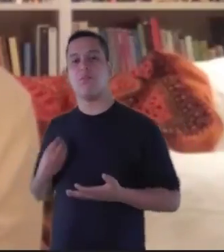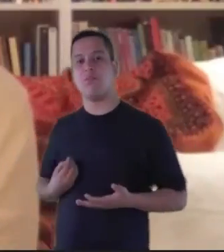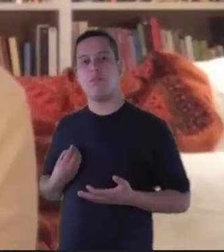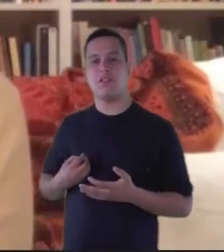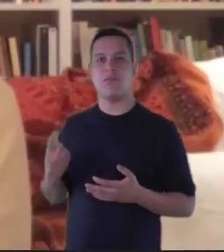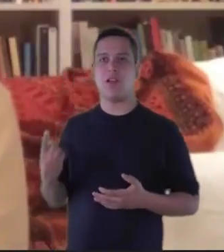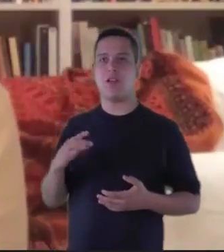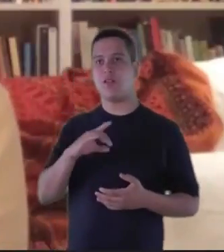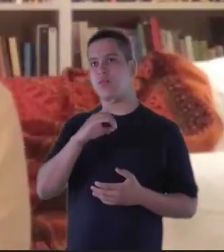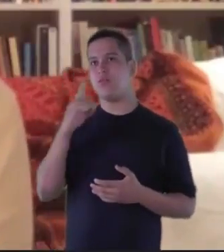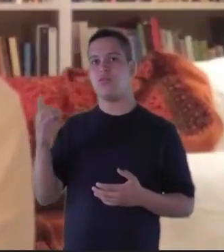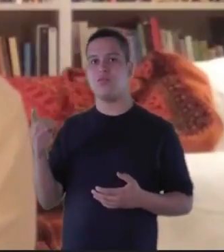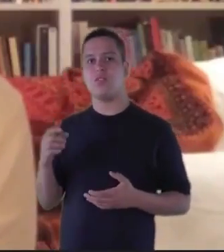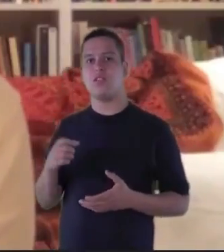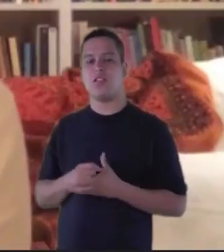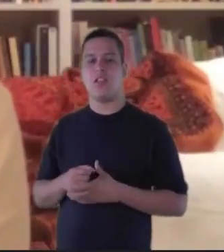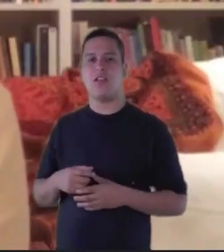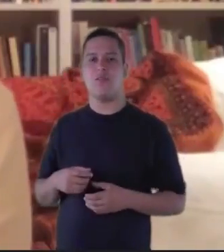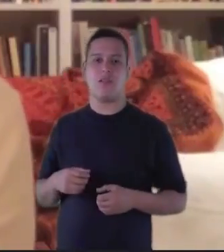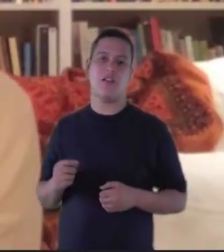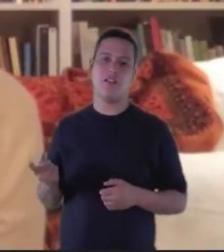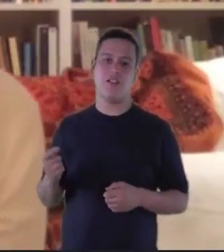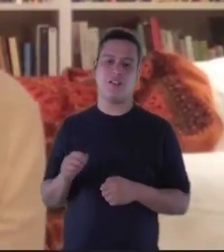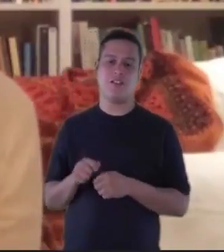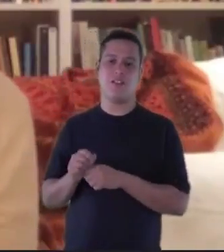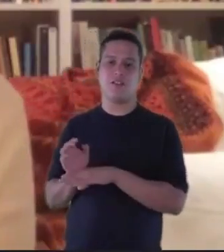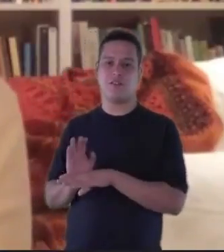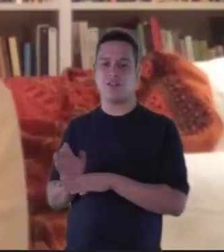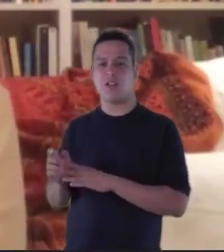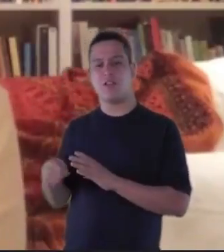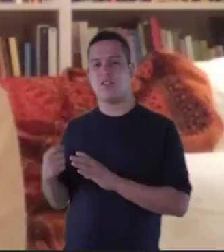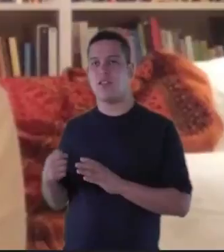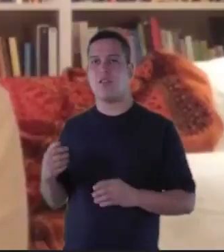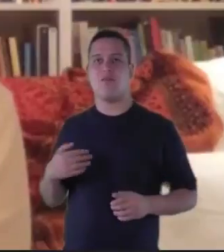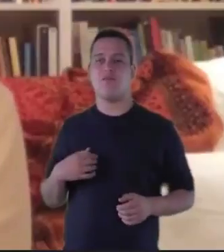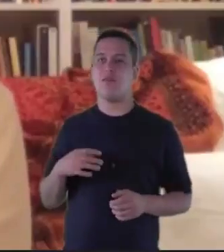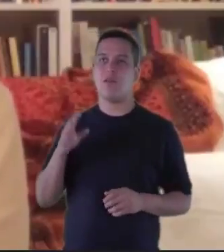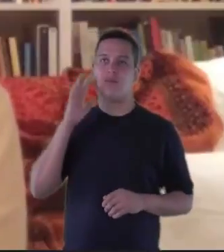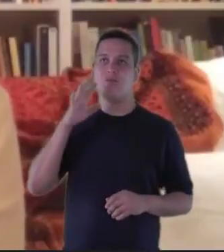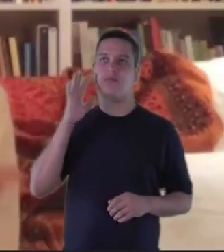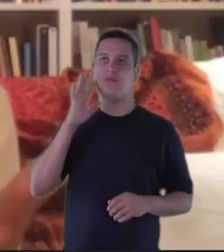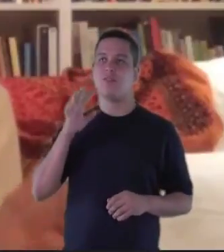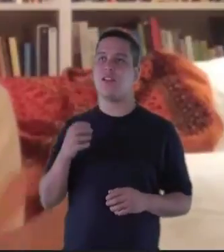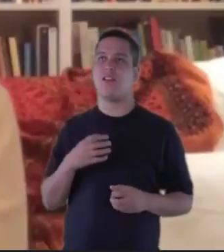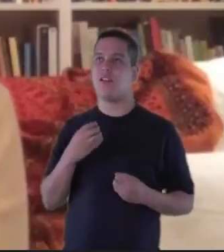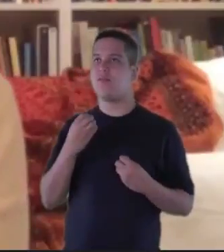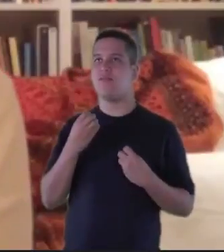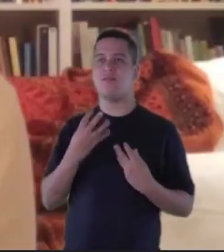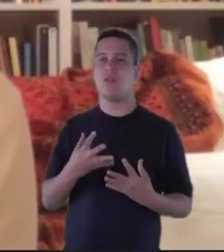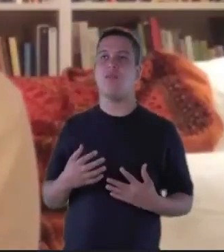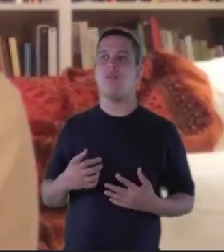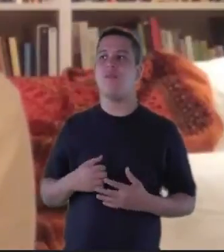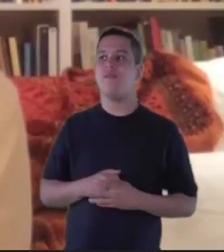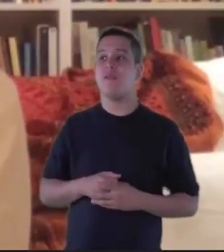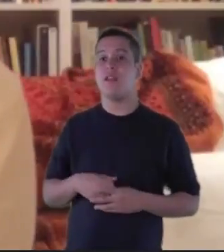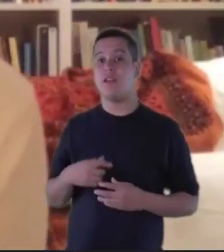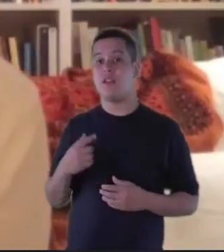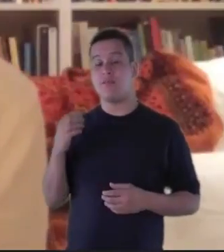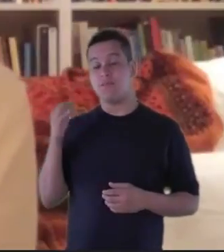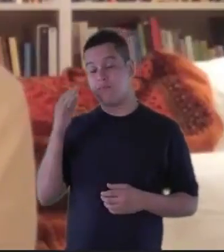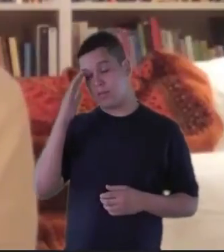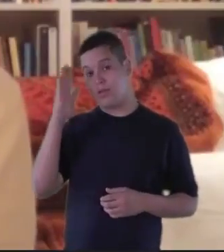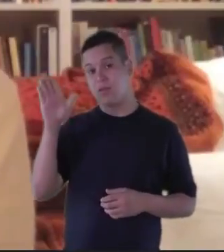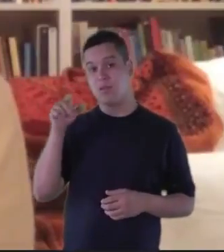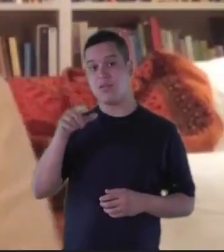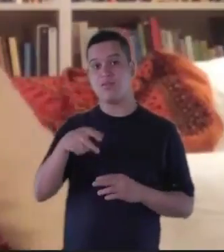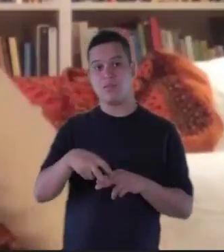o convite, porque realmente a Laíde, Vestido de Noiva, tudo aquilo, aquele universo foi demais e muito por causa do Grassi.